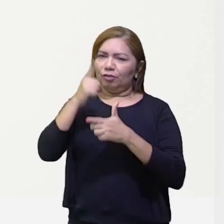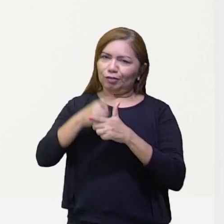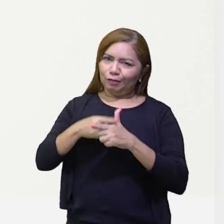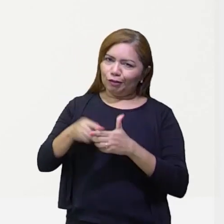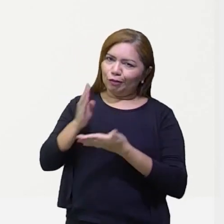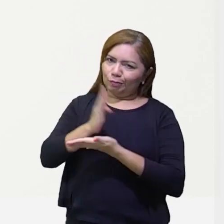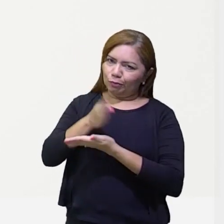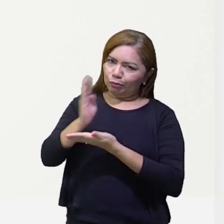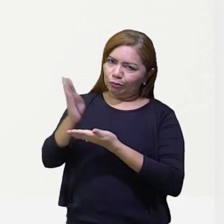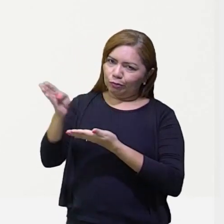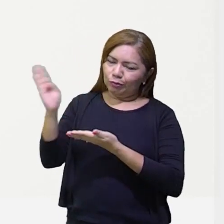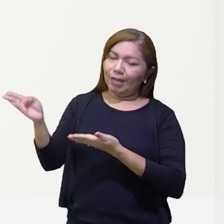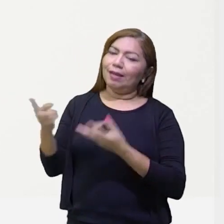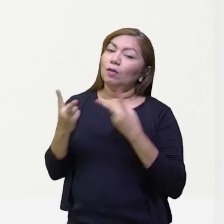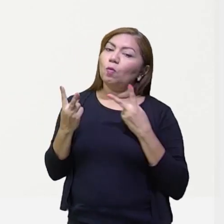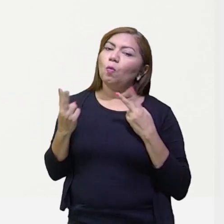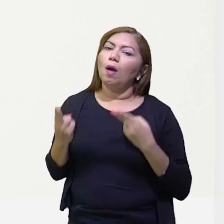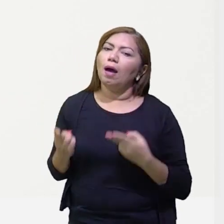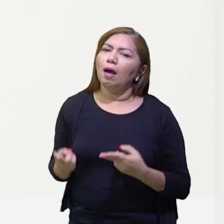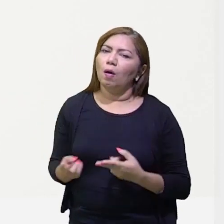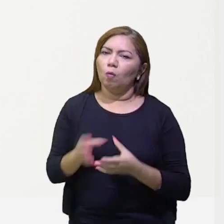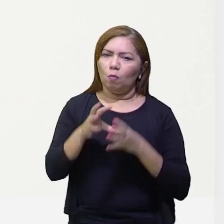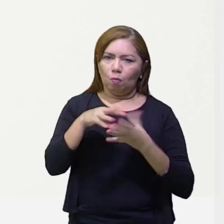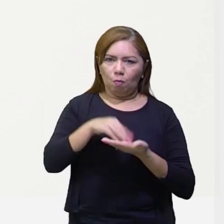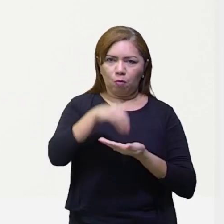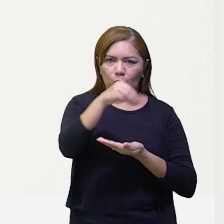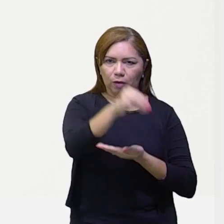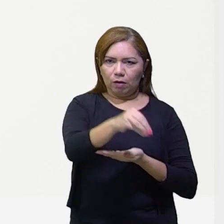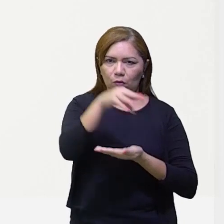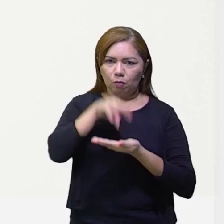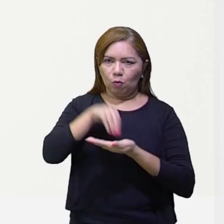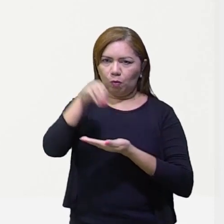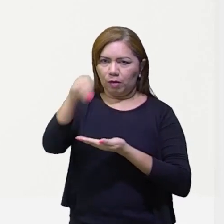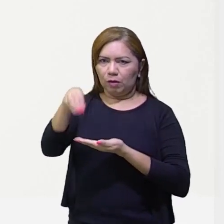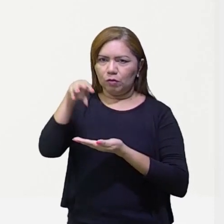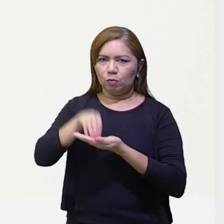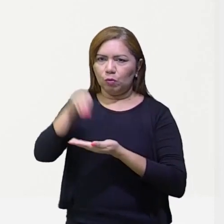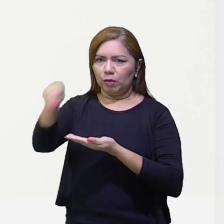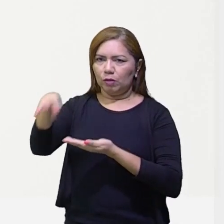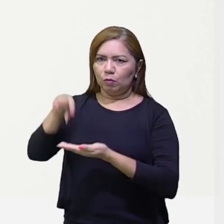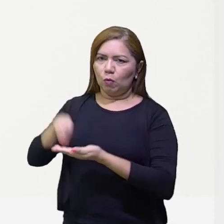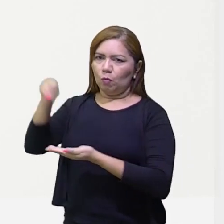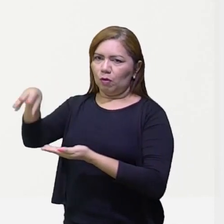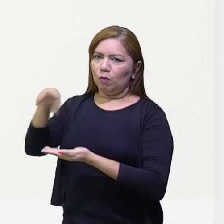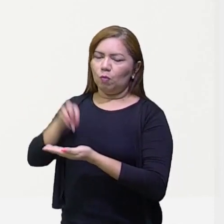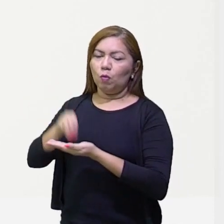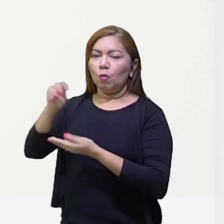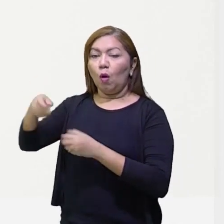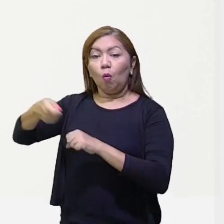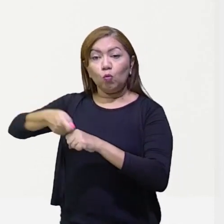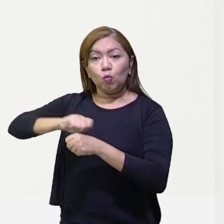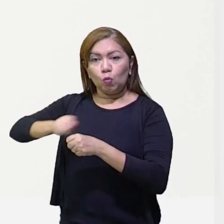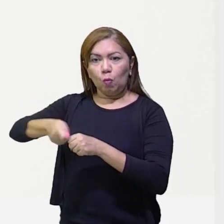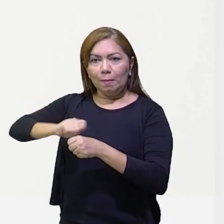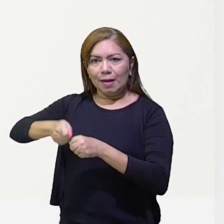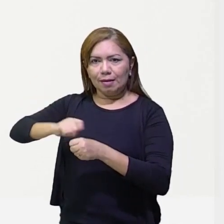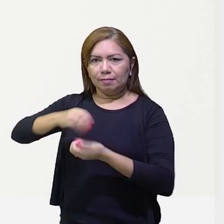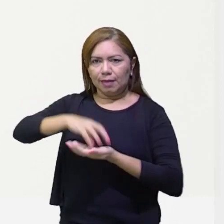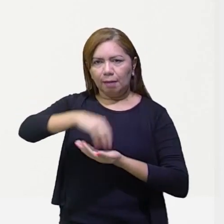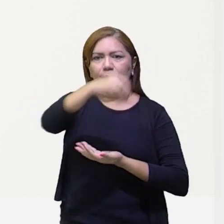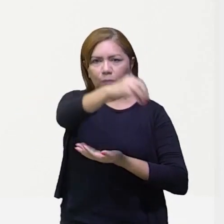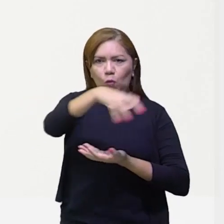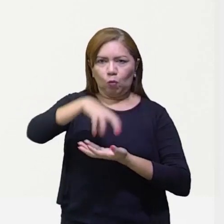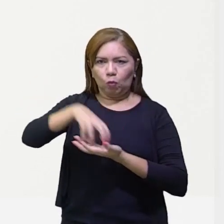a mesma quantidade de tucumãs. E onde é que você ouviu isso, professor? Analisando o problema. Observe bem, ó.